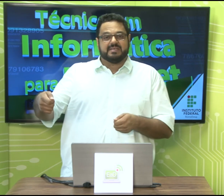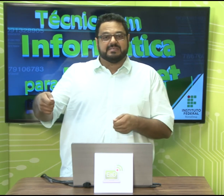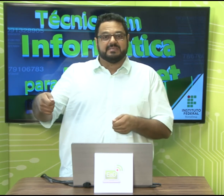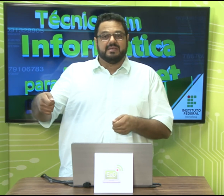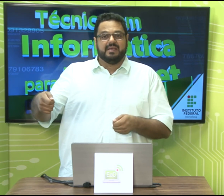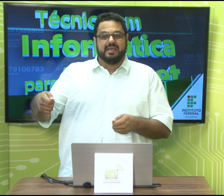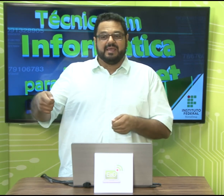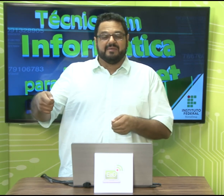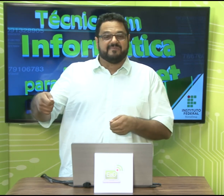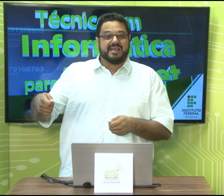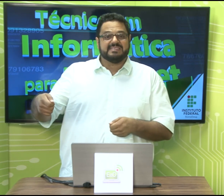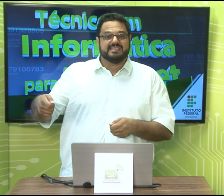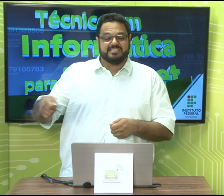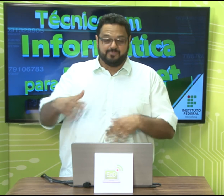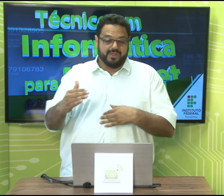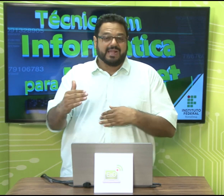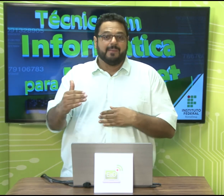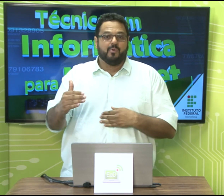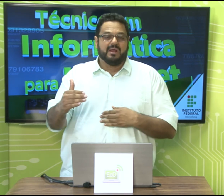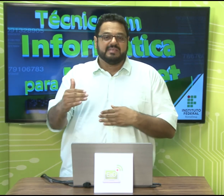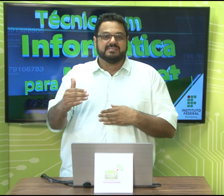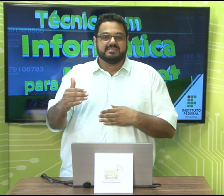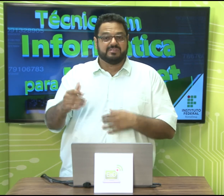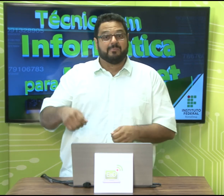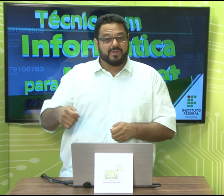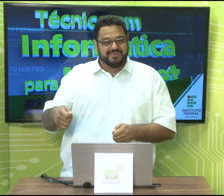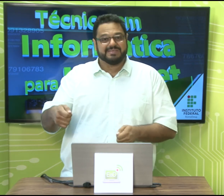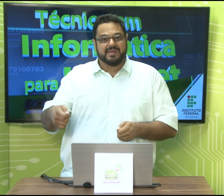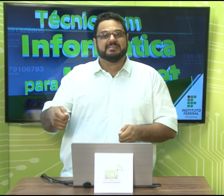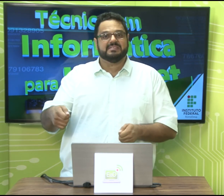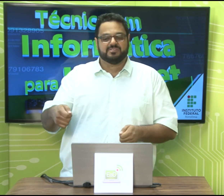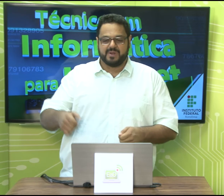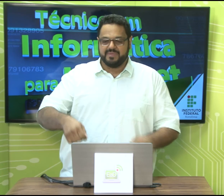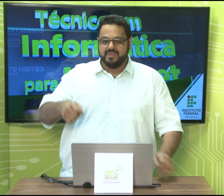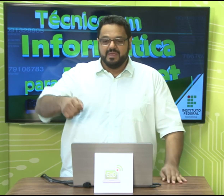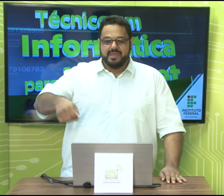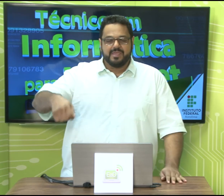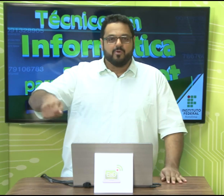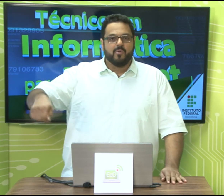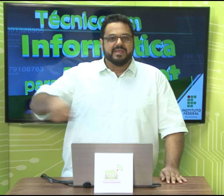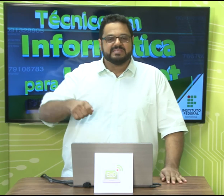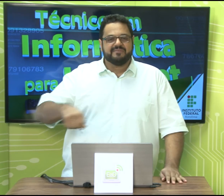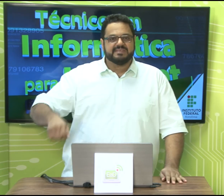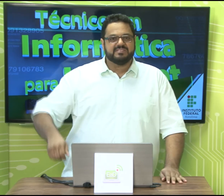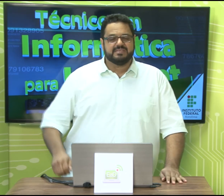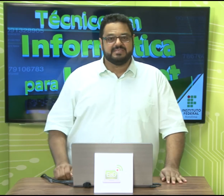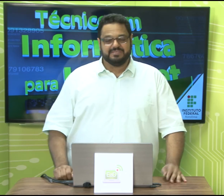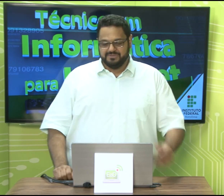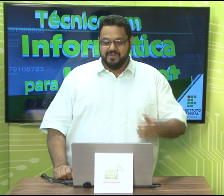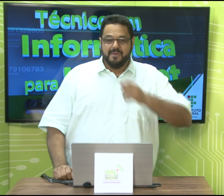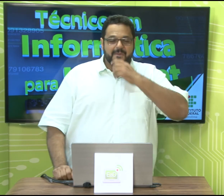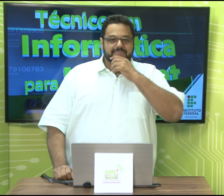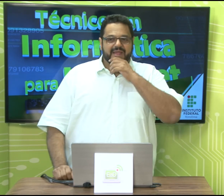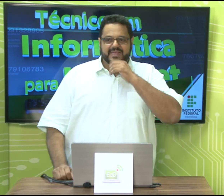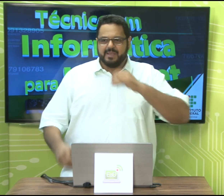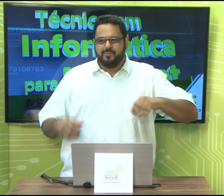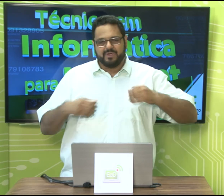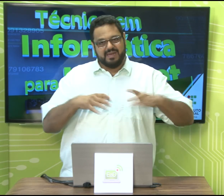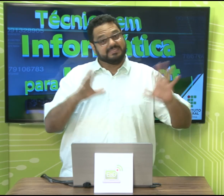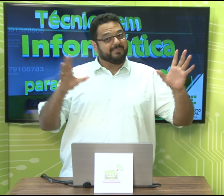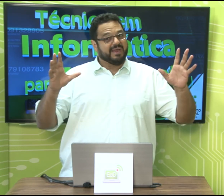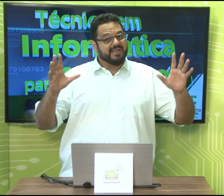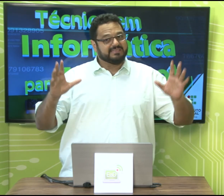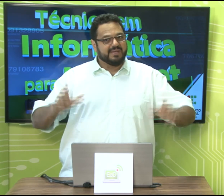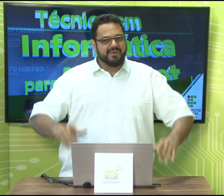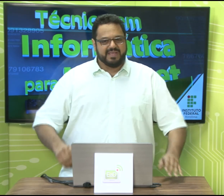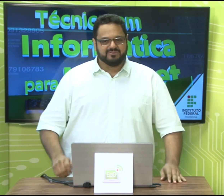fazer faz exercício, porque acabou a lista de exercícios, ela pode fazer mais exercícios para mim? E eu comecei a fazer exercício. Aí daqui a pouco